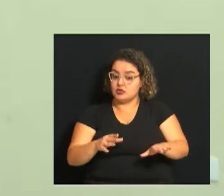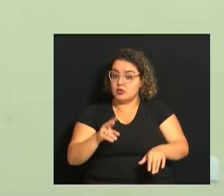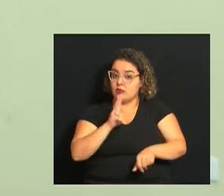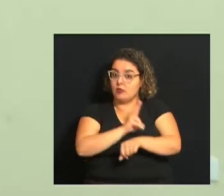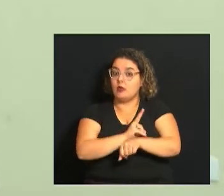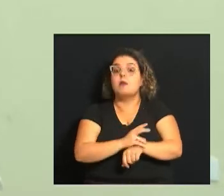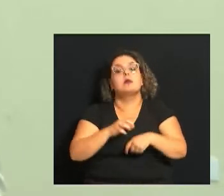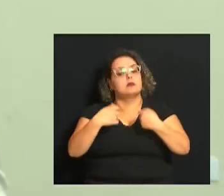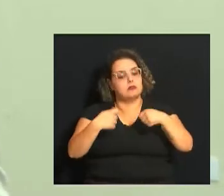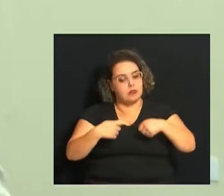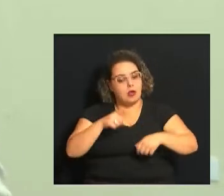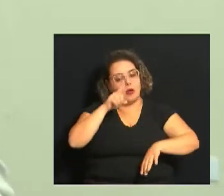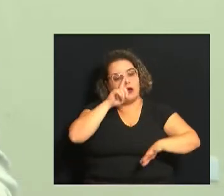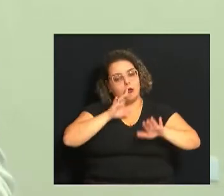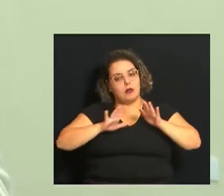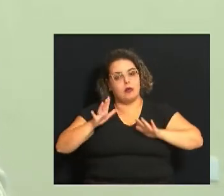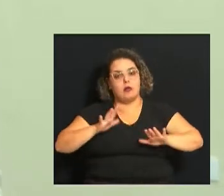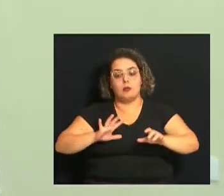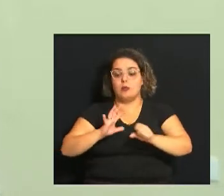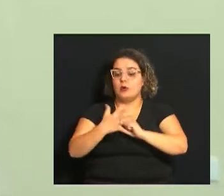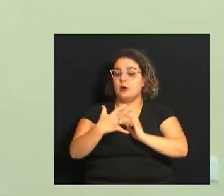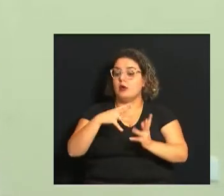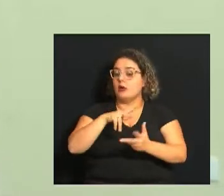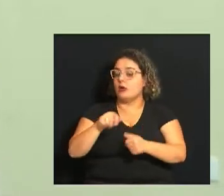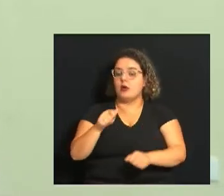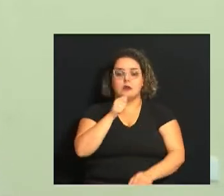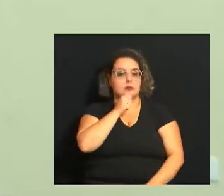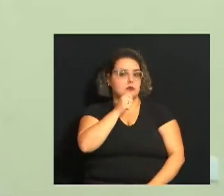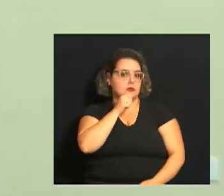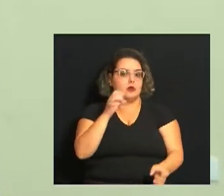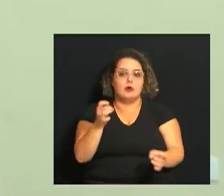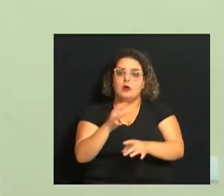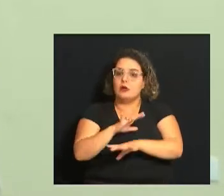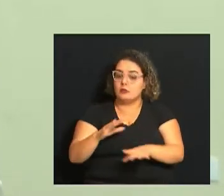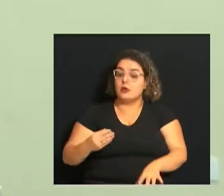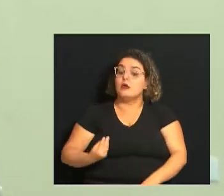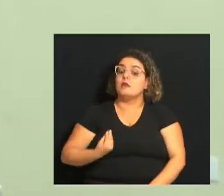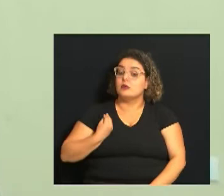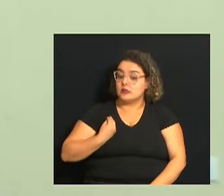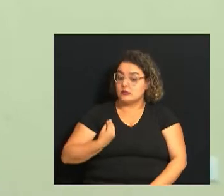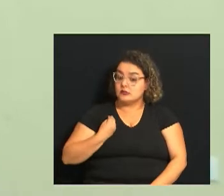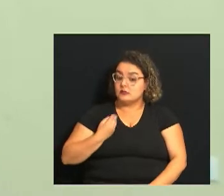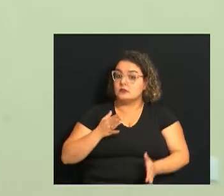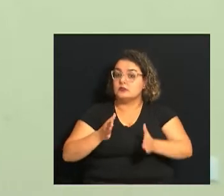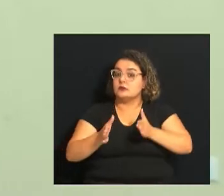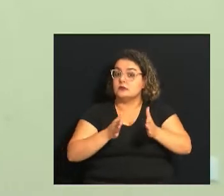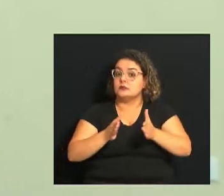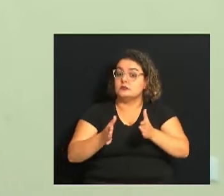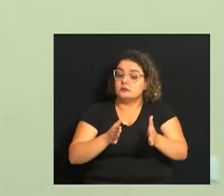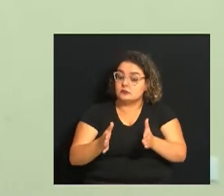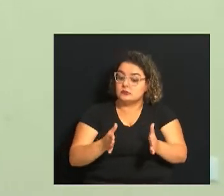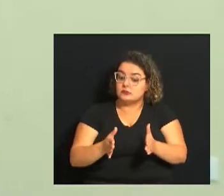que a pandemia ainda não acabou, né? Nós ainda estamos vivendo um tempo ainda não